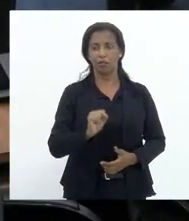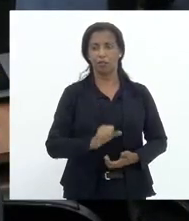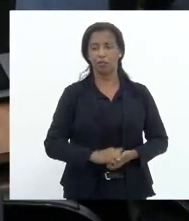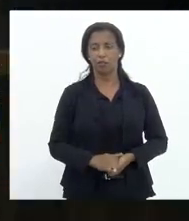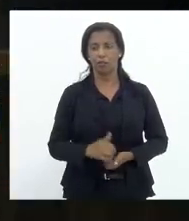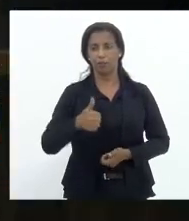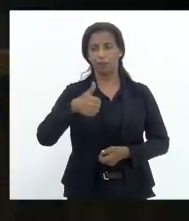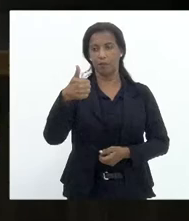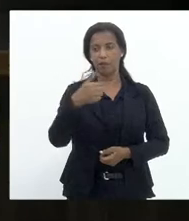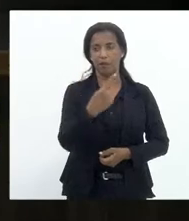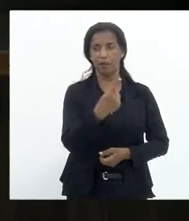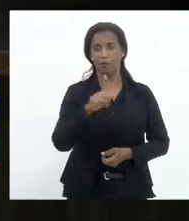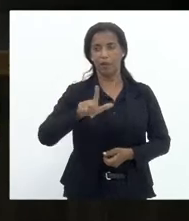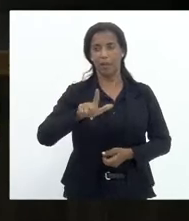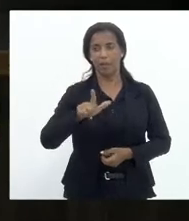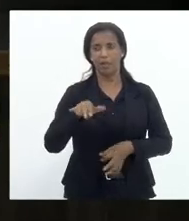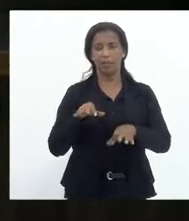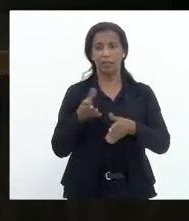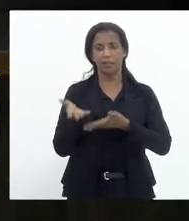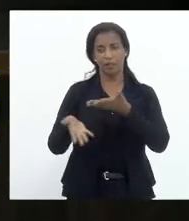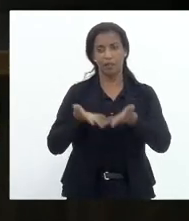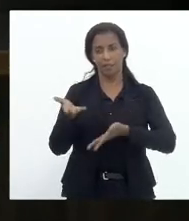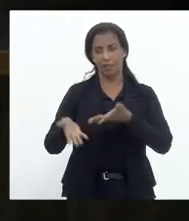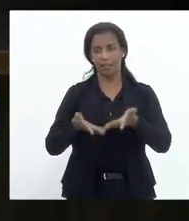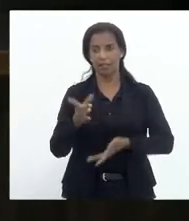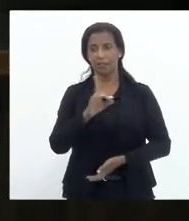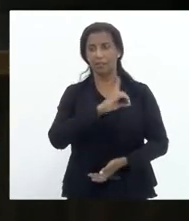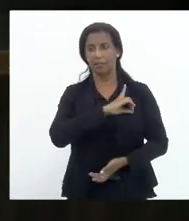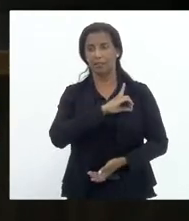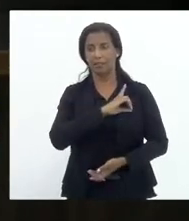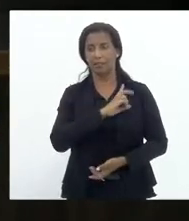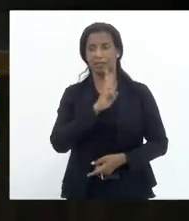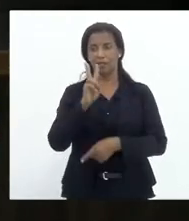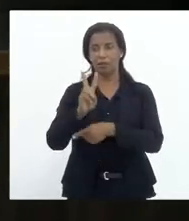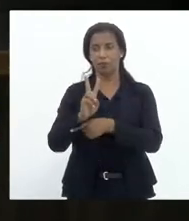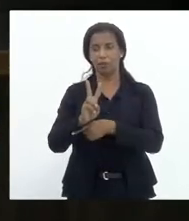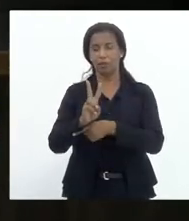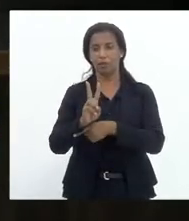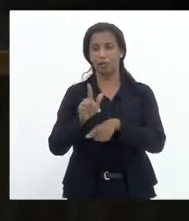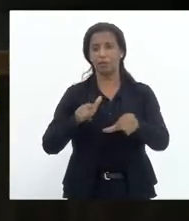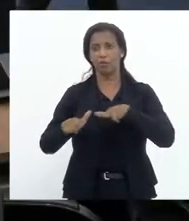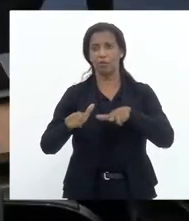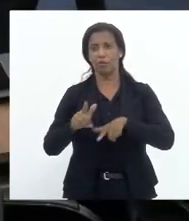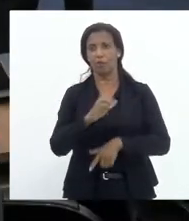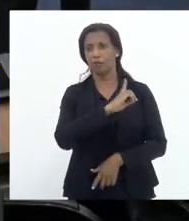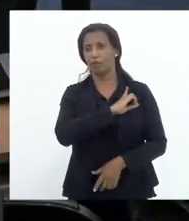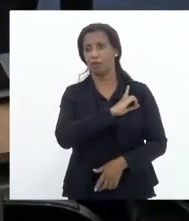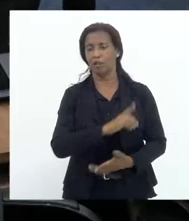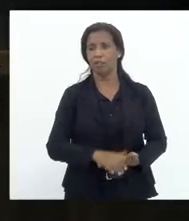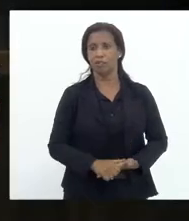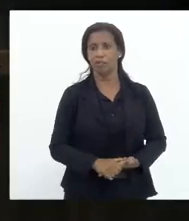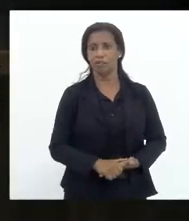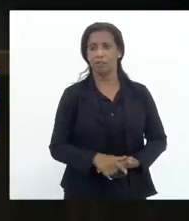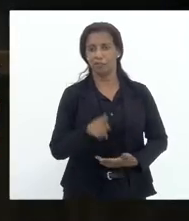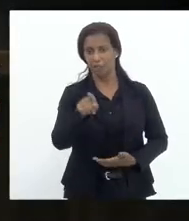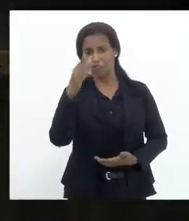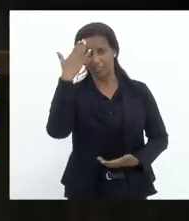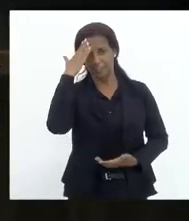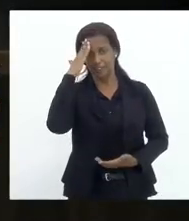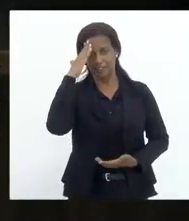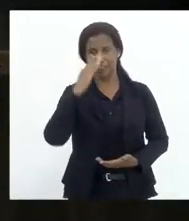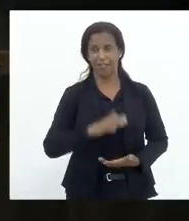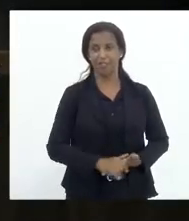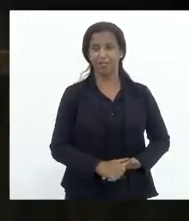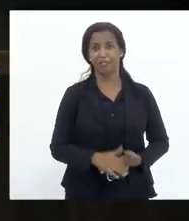o primeiro projeto que trata da delegacia de defesa dos serviços Delegados vossa excelência entende se